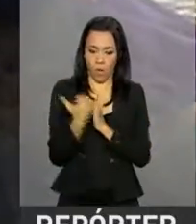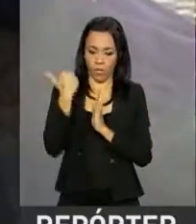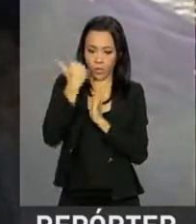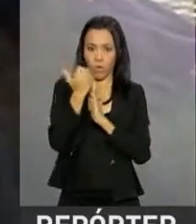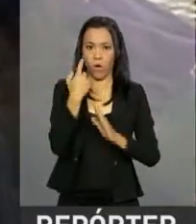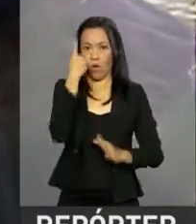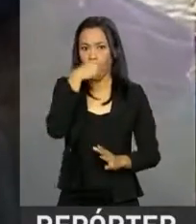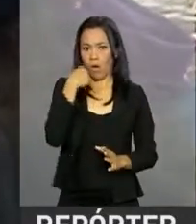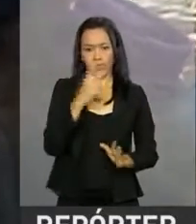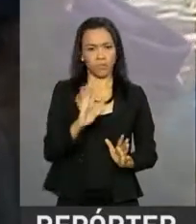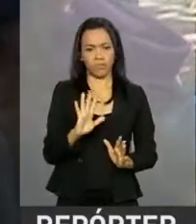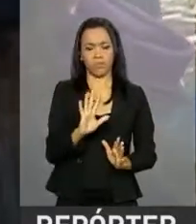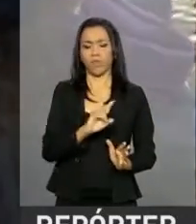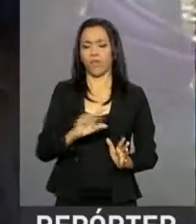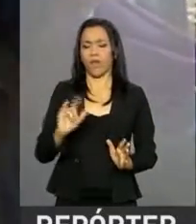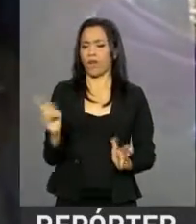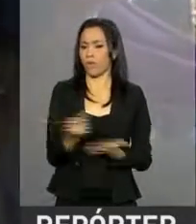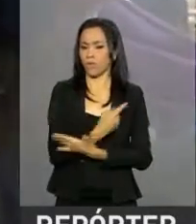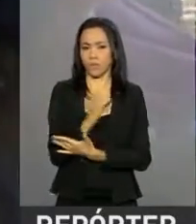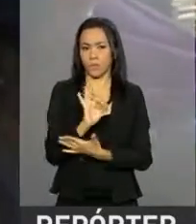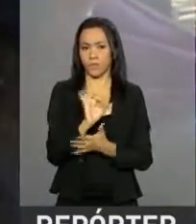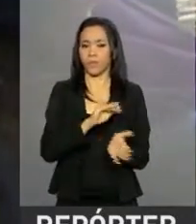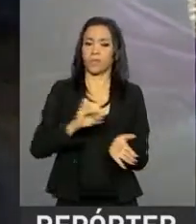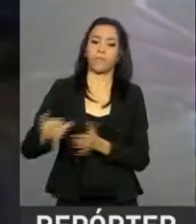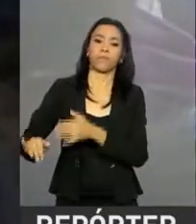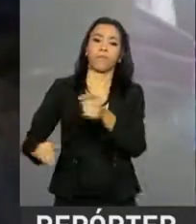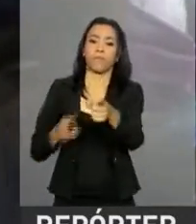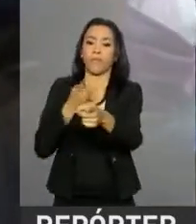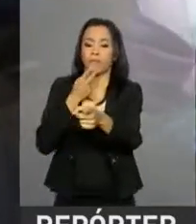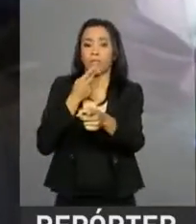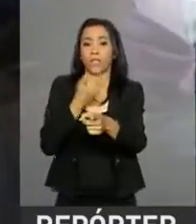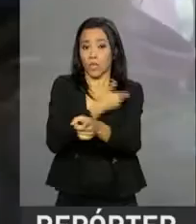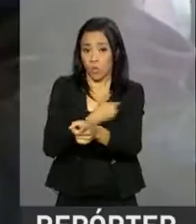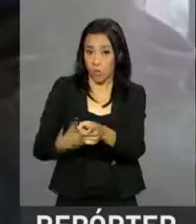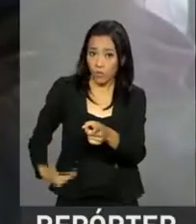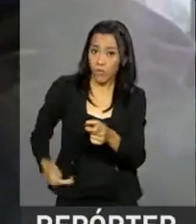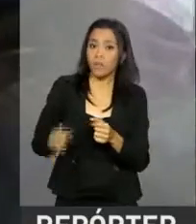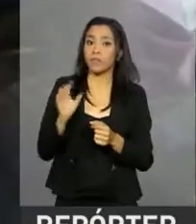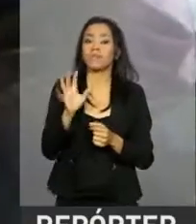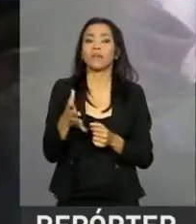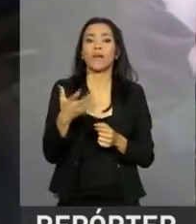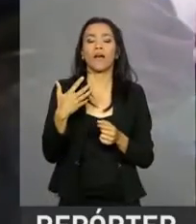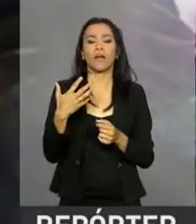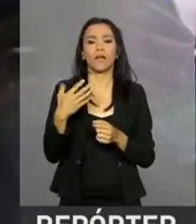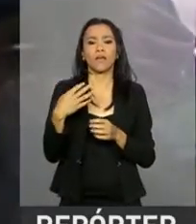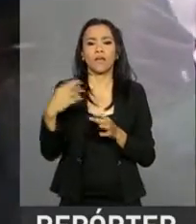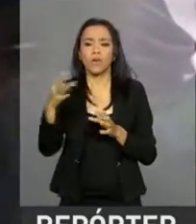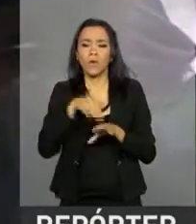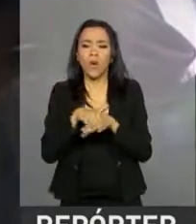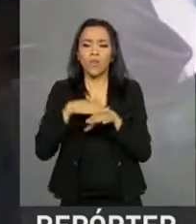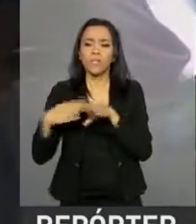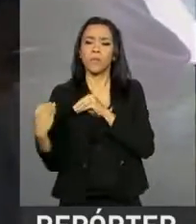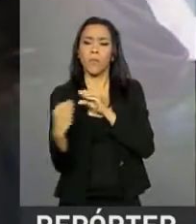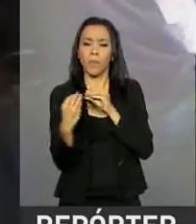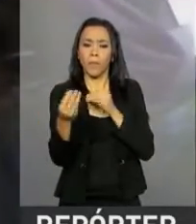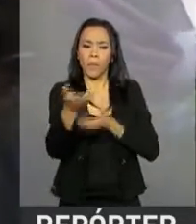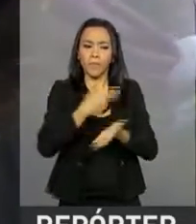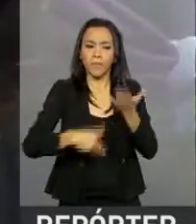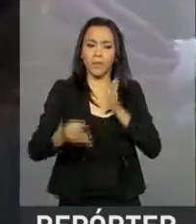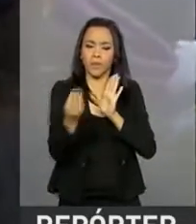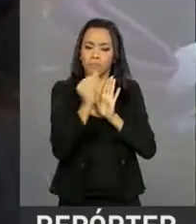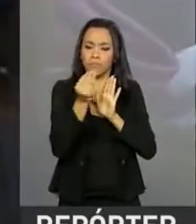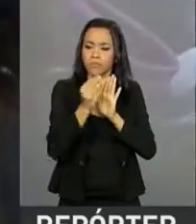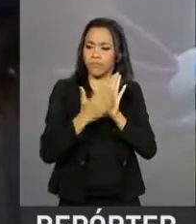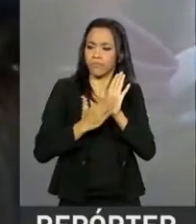com um construindo a um texto com a participação dos trabalhadores e dos empregadores no sentido